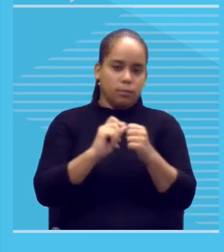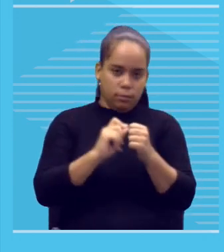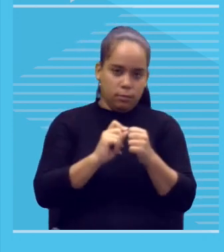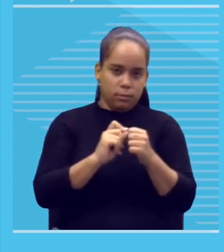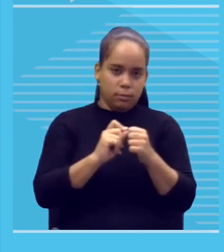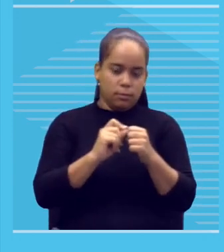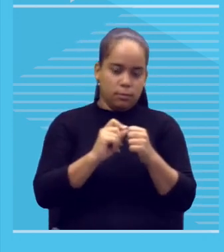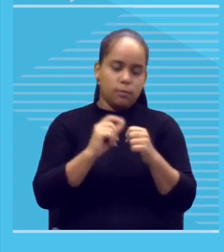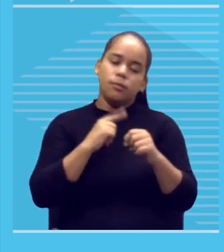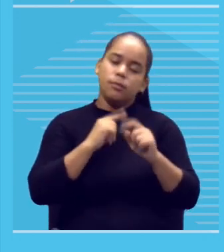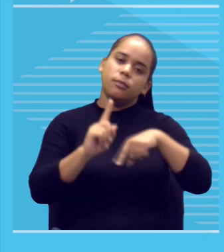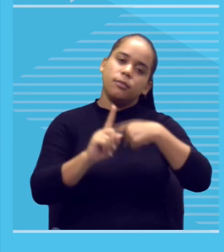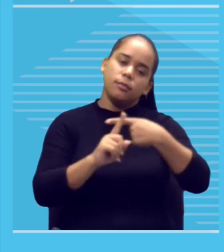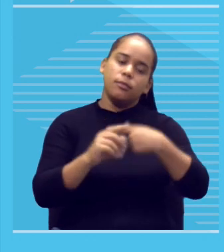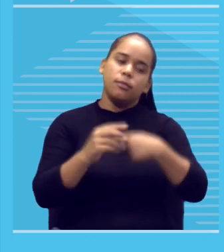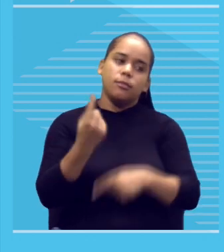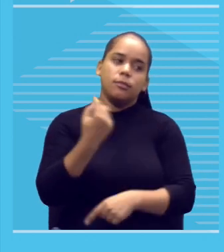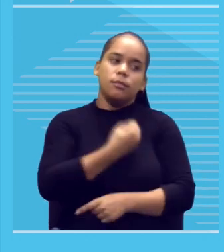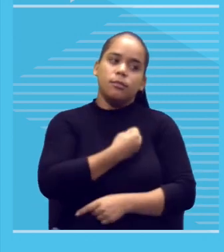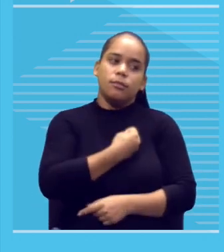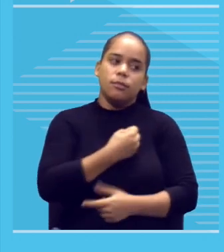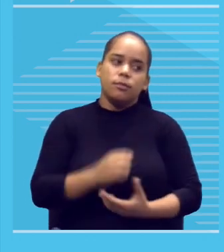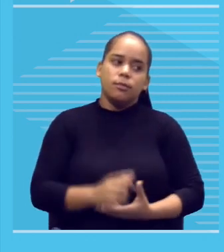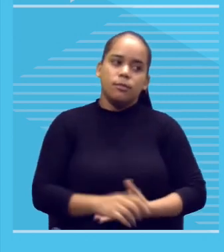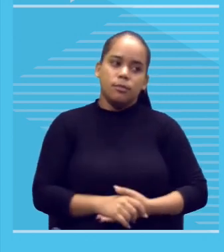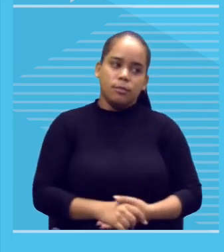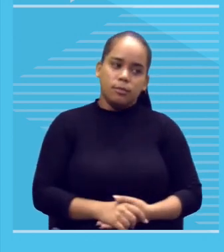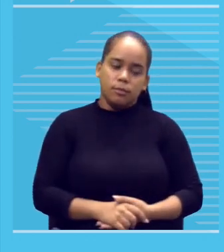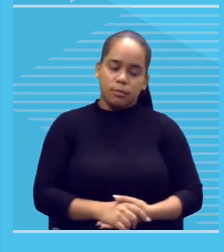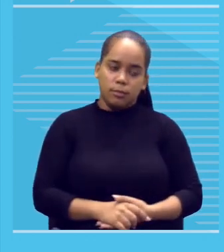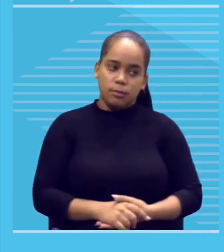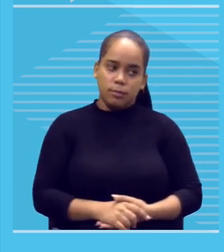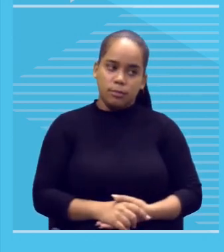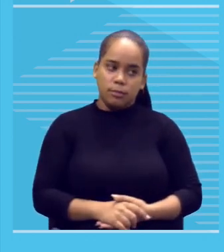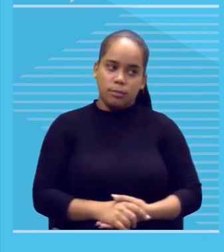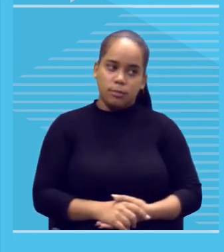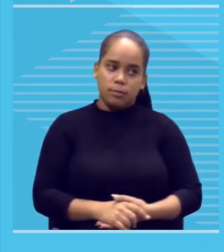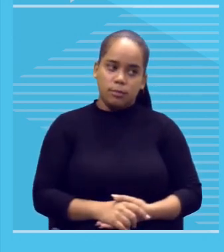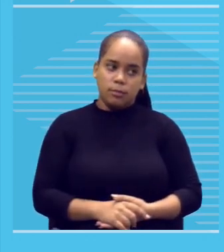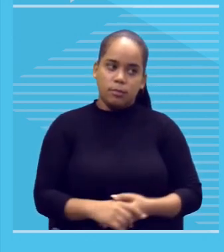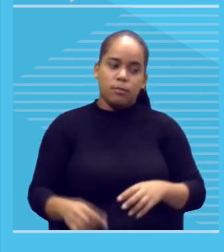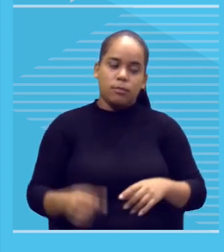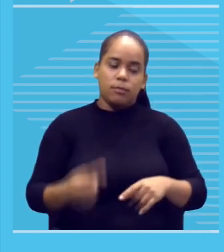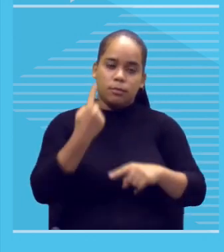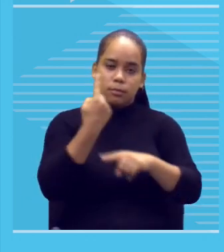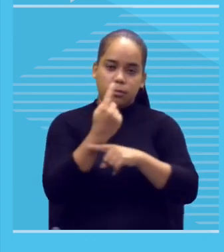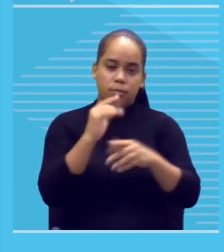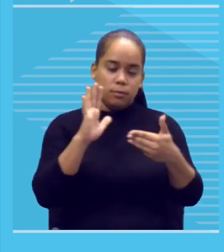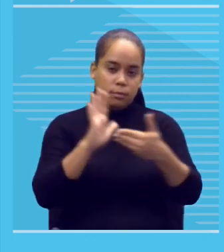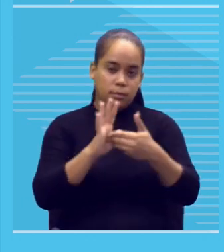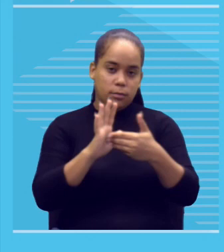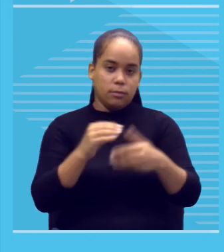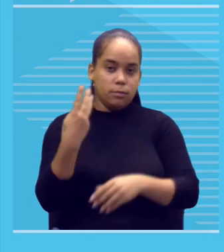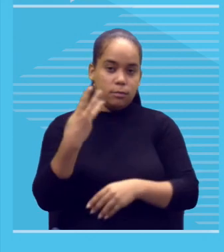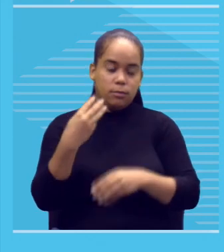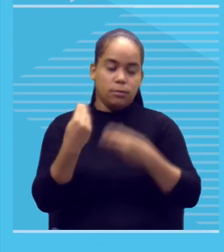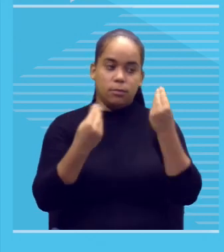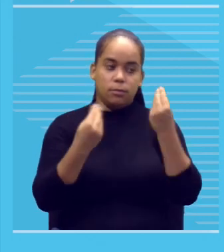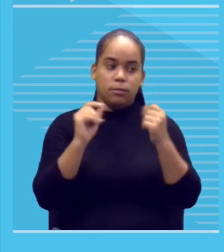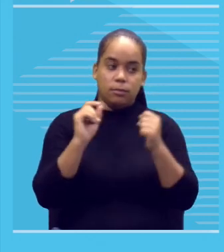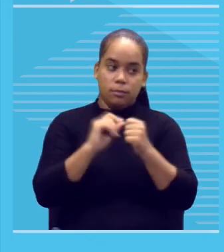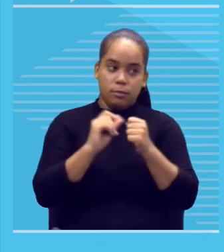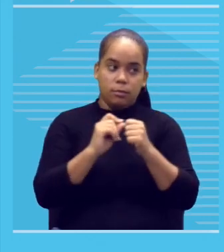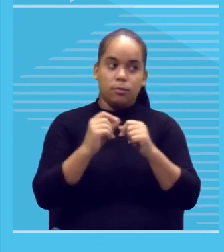adicionou um número não foi e do um para chegar no 3 O que foi que você fez